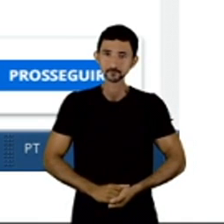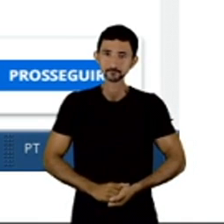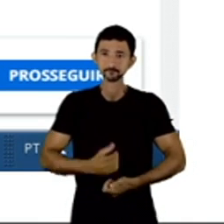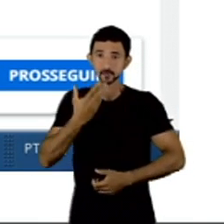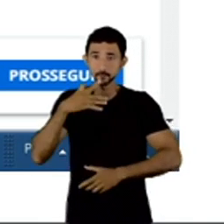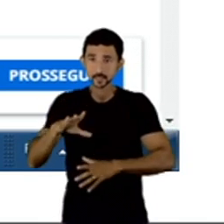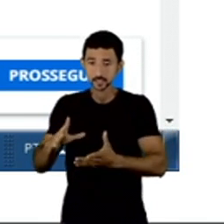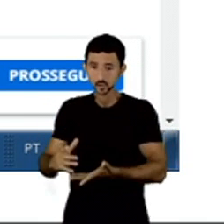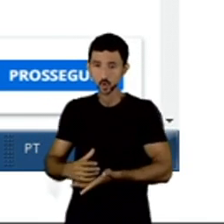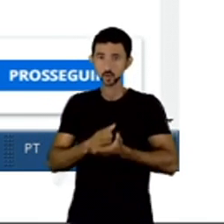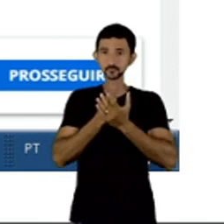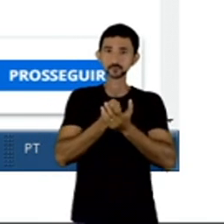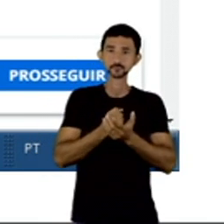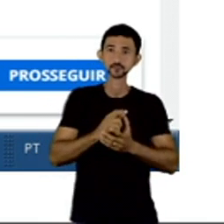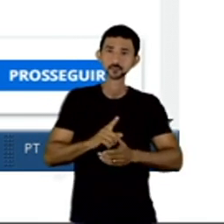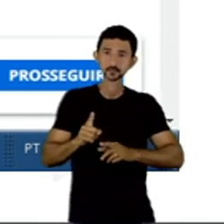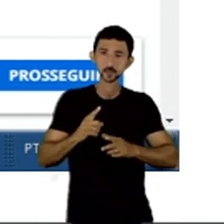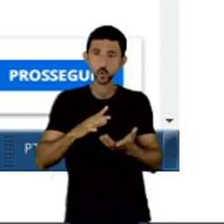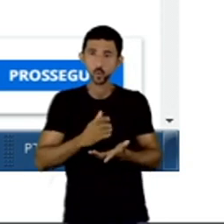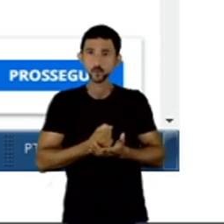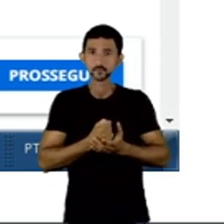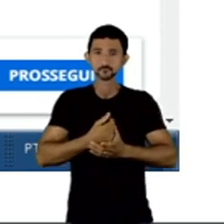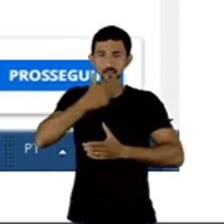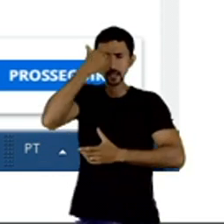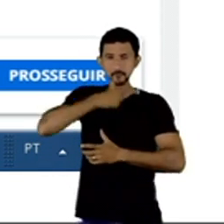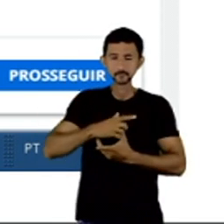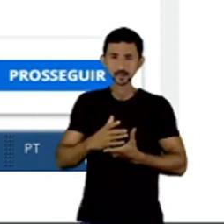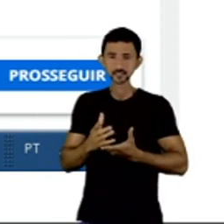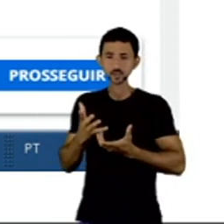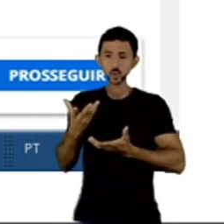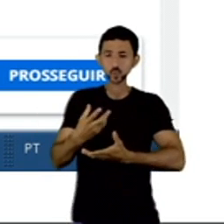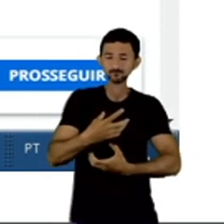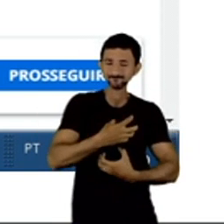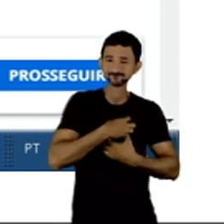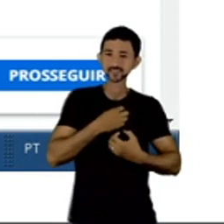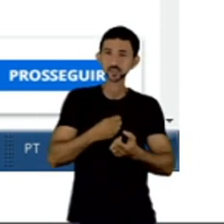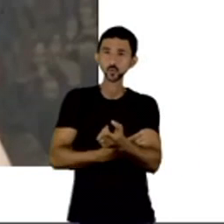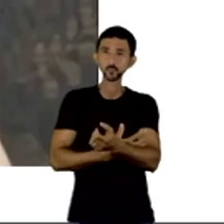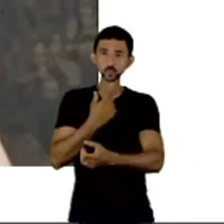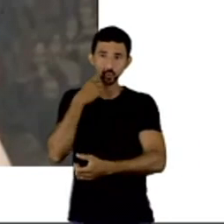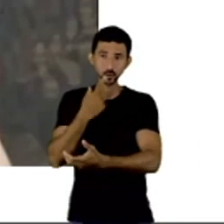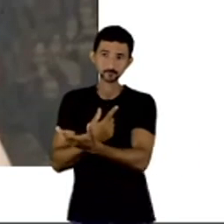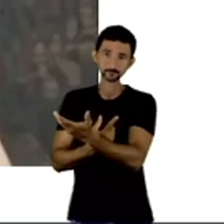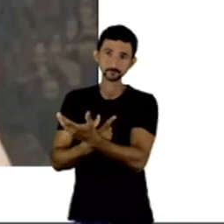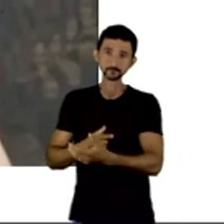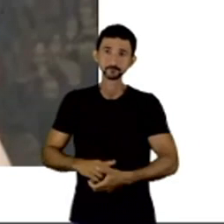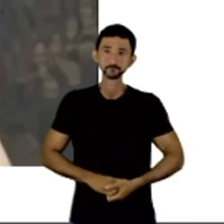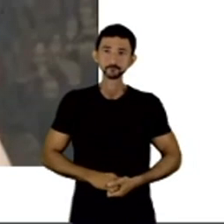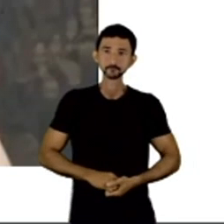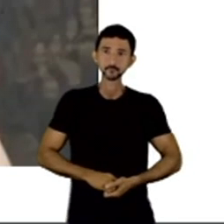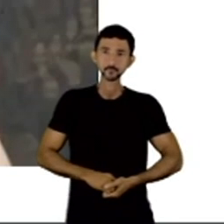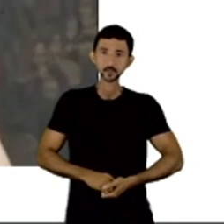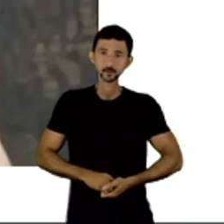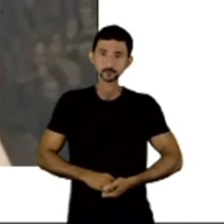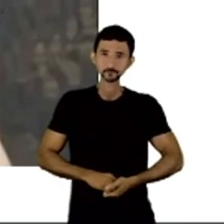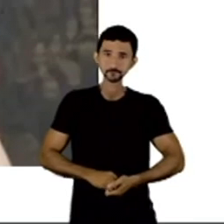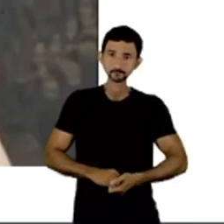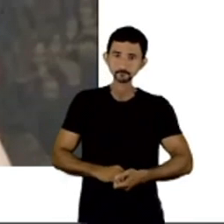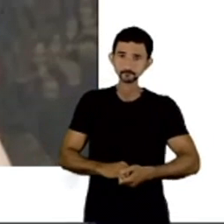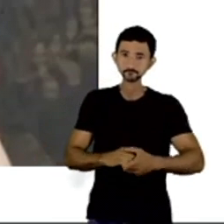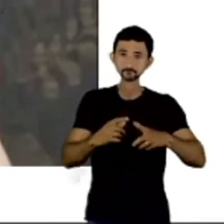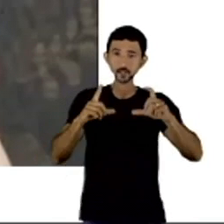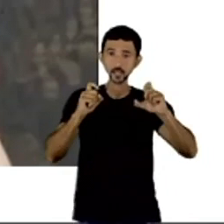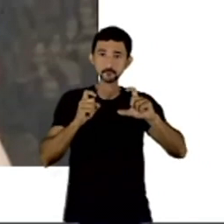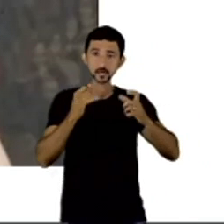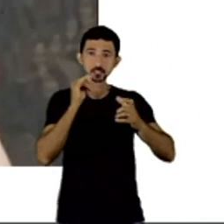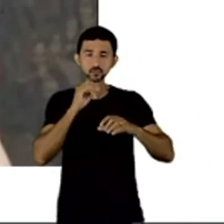menino resgatado na Síria, cuja imagem comoveu o mundo, aparece em reportagem. Veja que a imagem vai trazer para a gente,